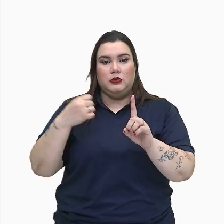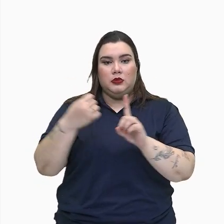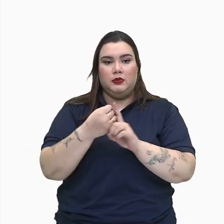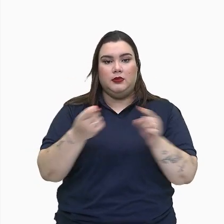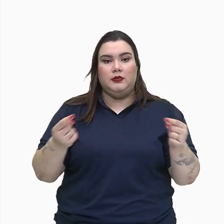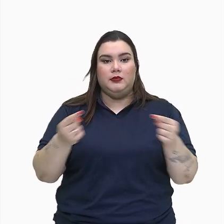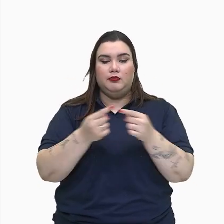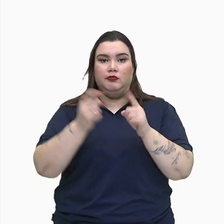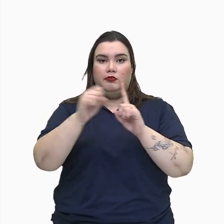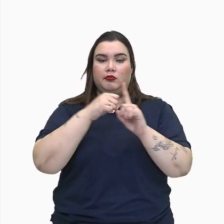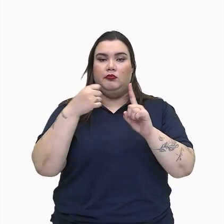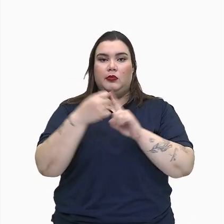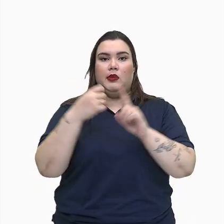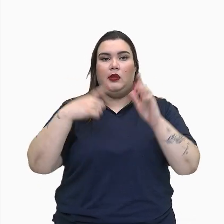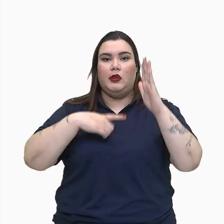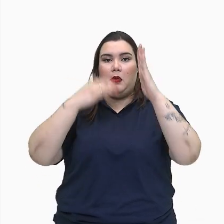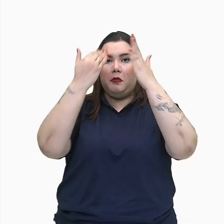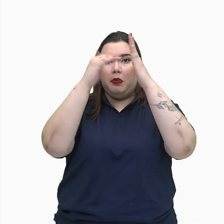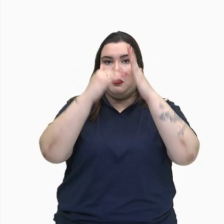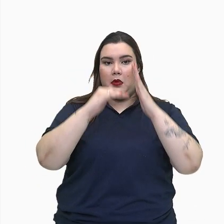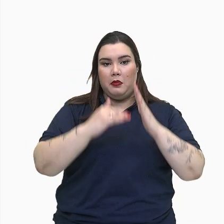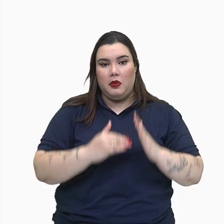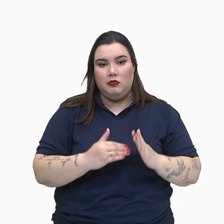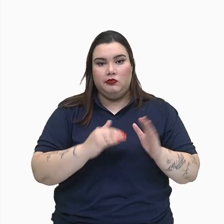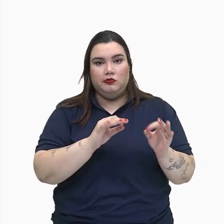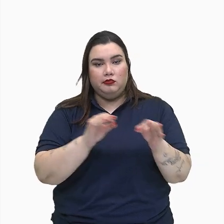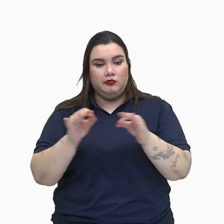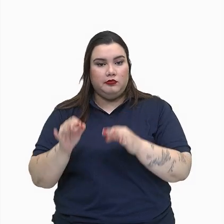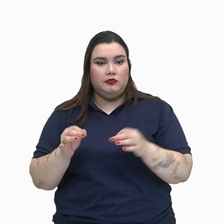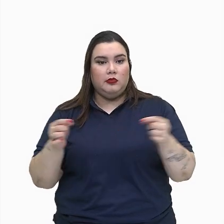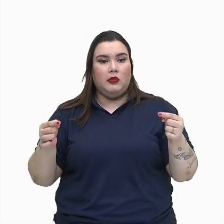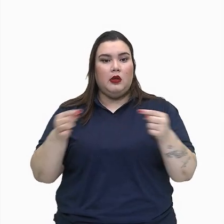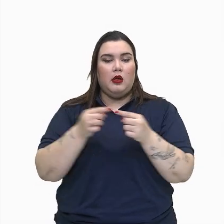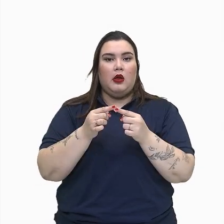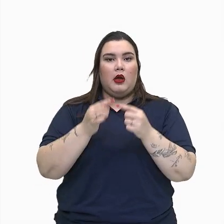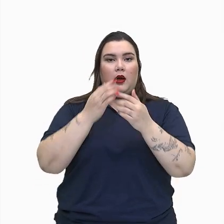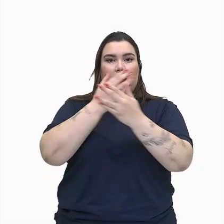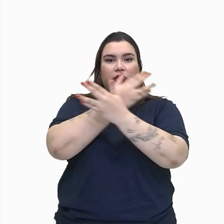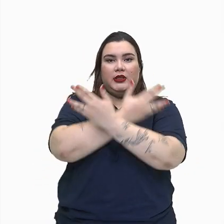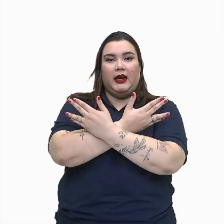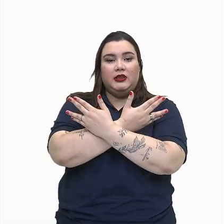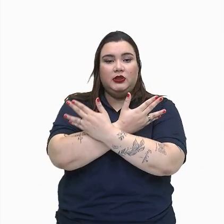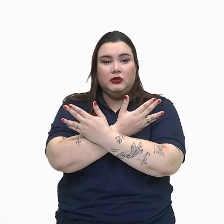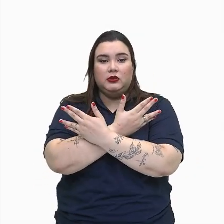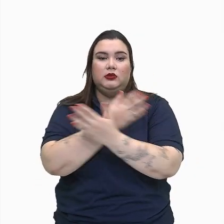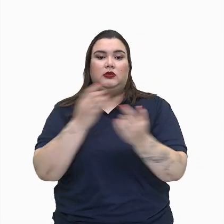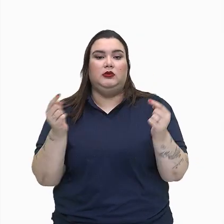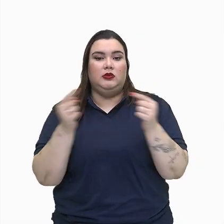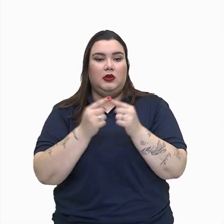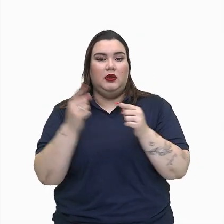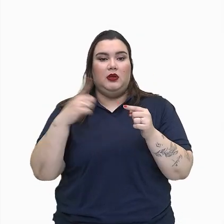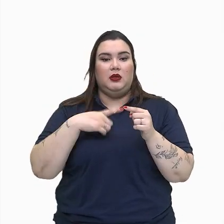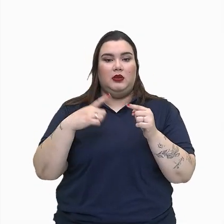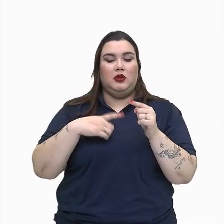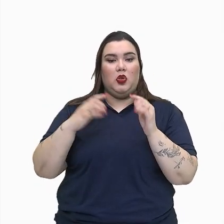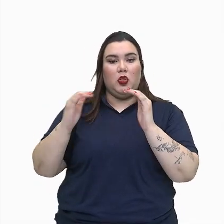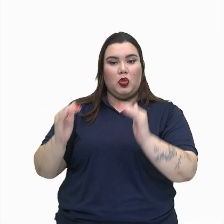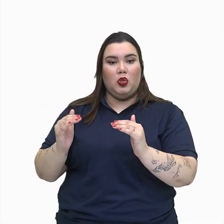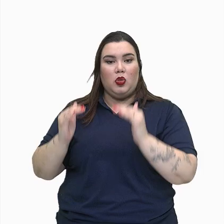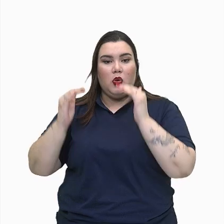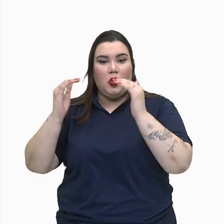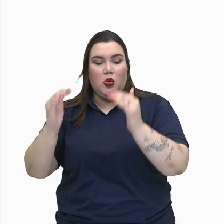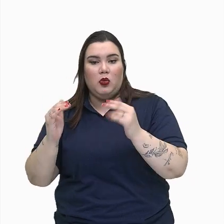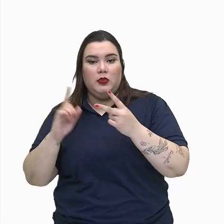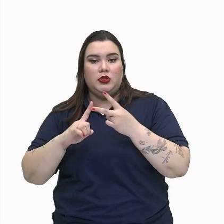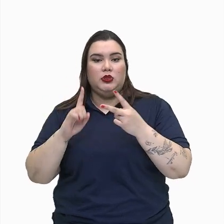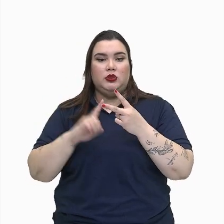A sociedade era hierarquizada. As tecas dividiam-se em nobres, o pipiltim,